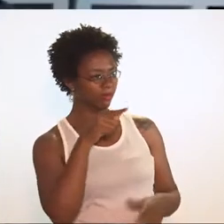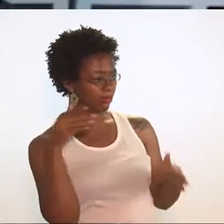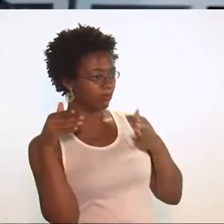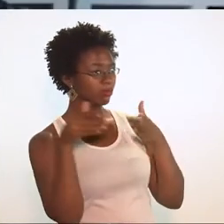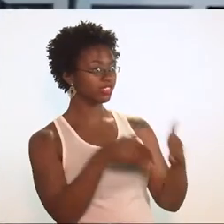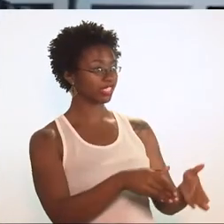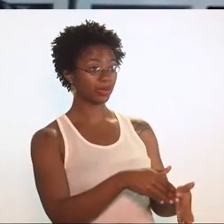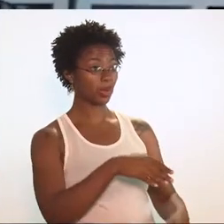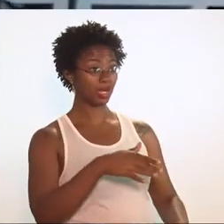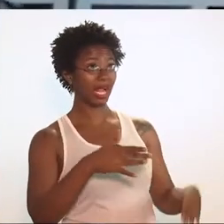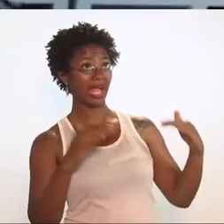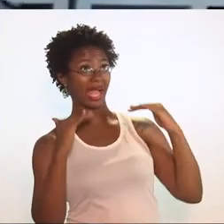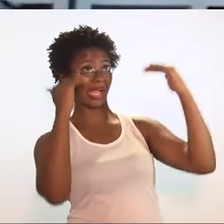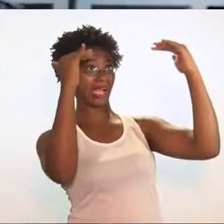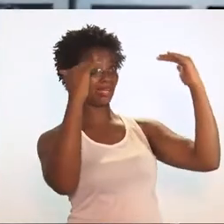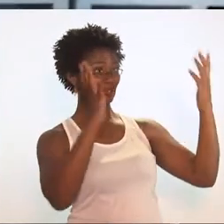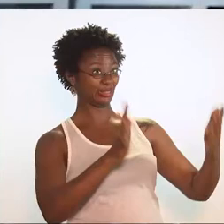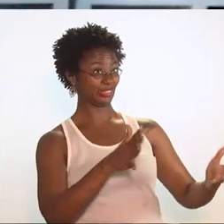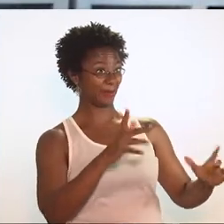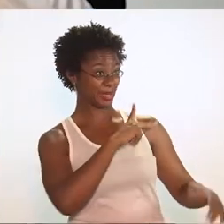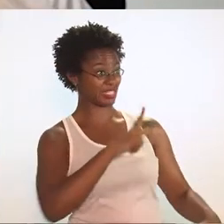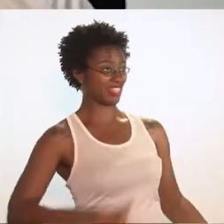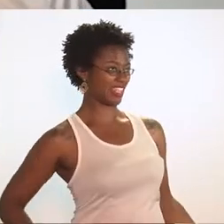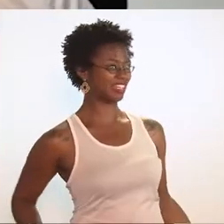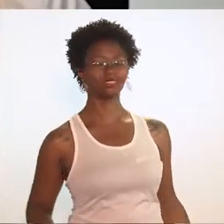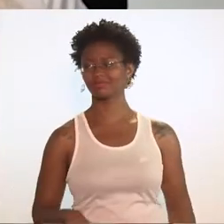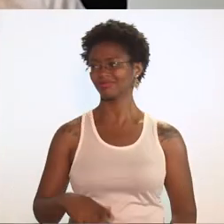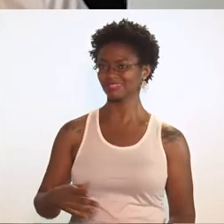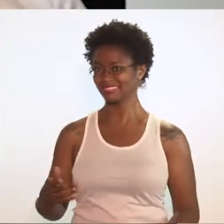Quer dizer, você chegou por cima, pelo presidente.